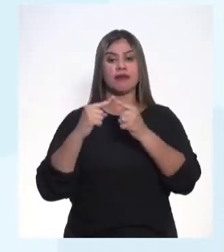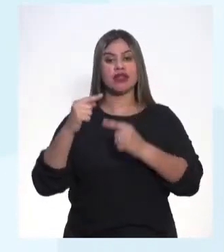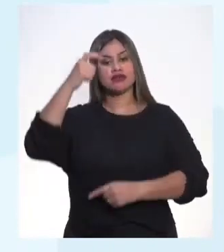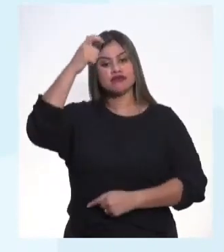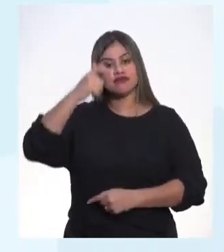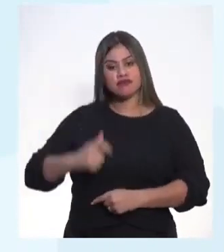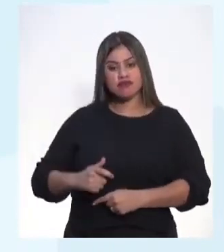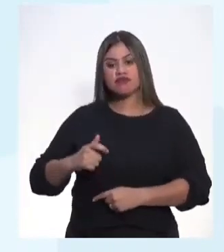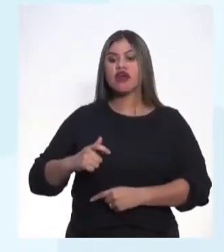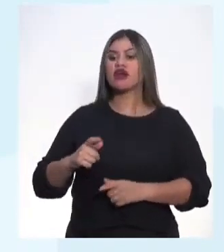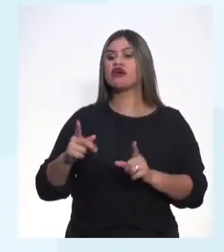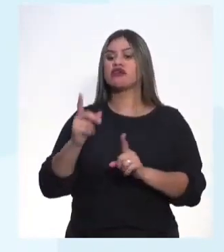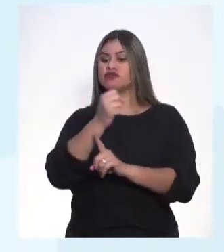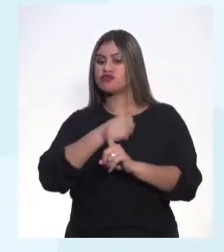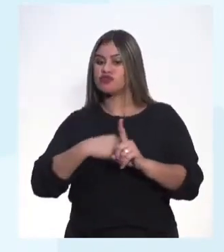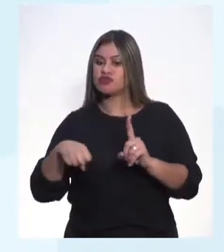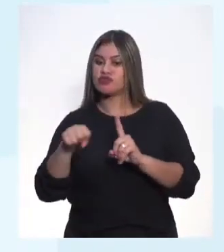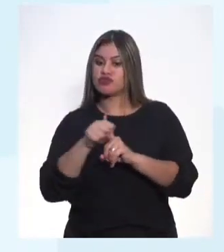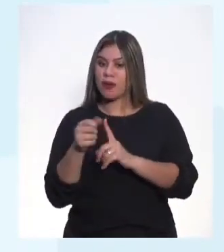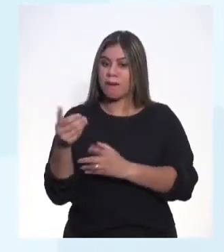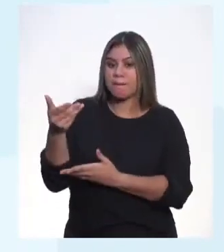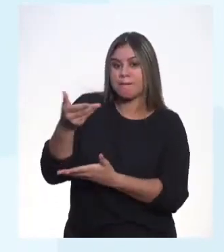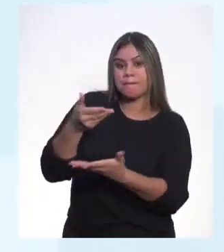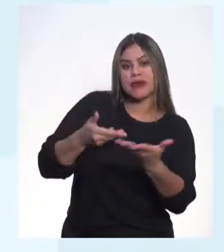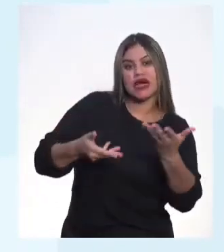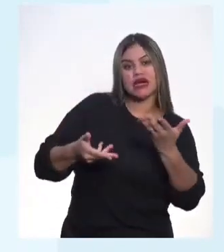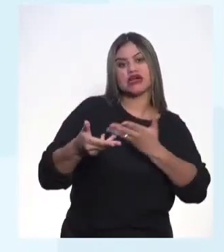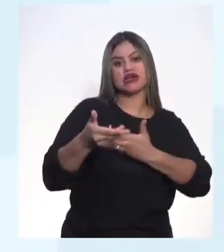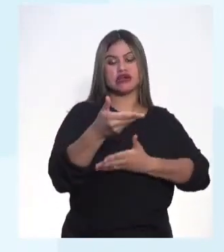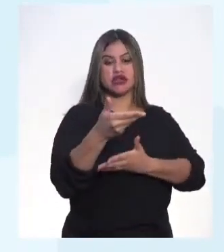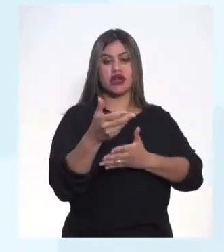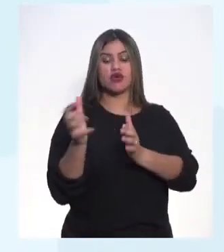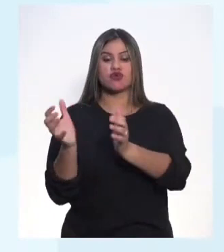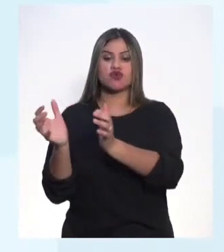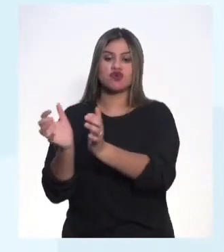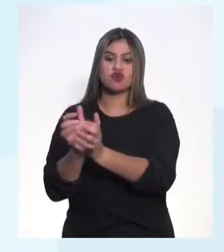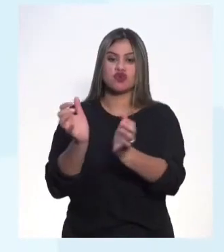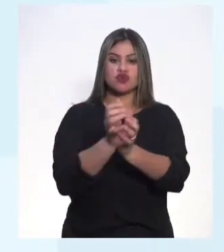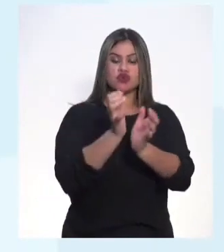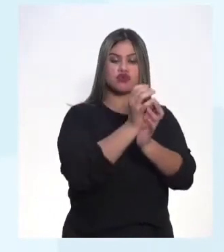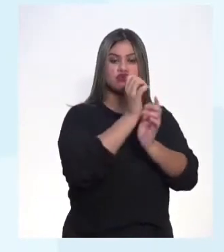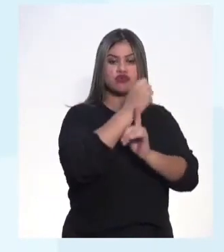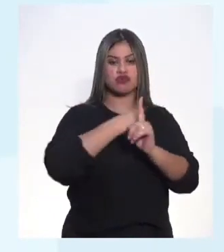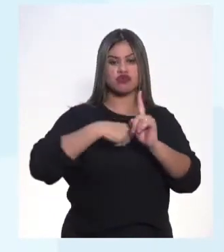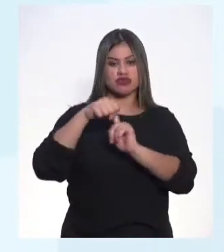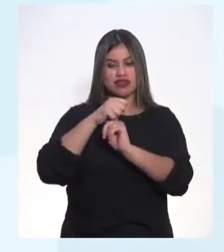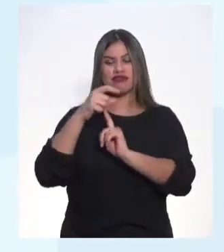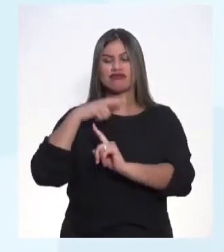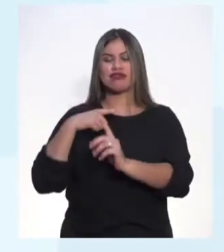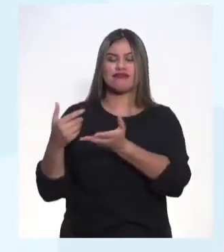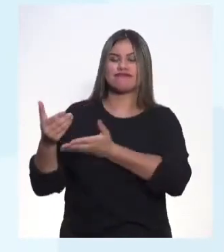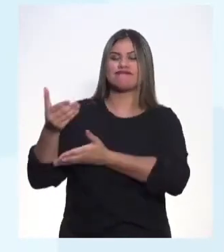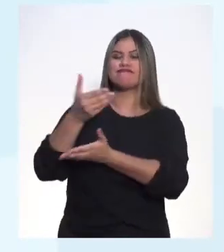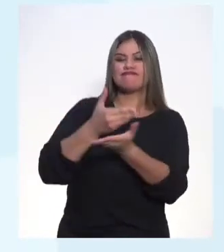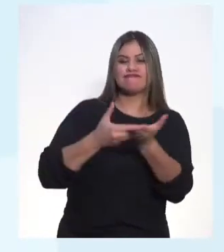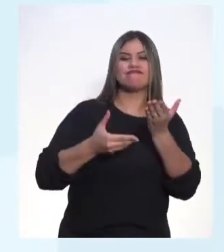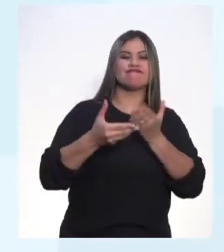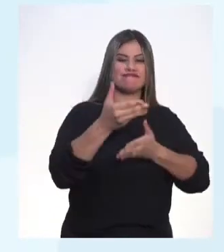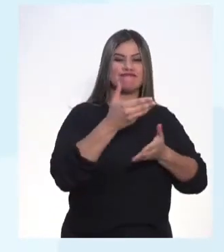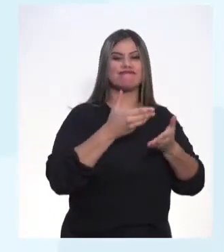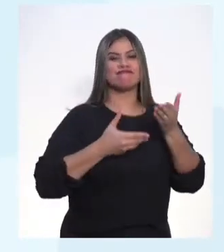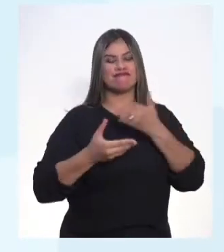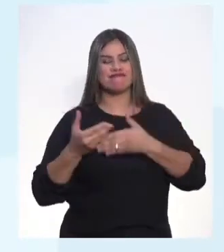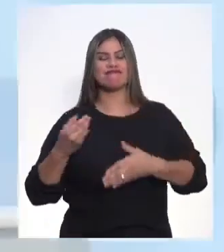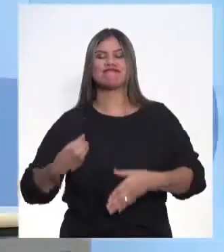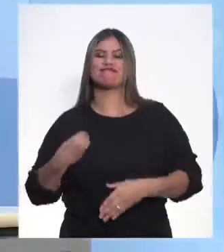indivíduo e sociedade, ou seja, dos grupos sociais por meio dos quais ele interage e participa da vida